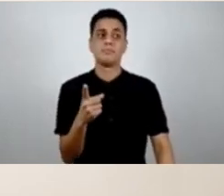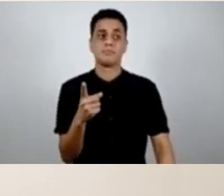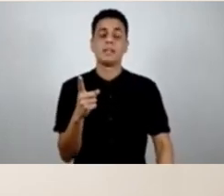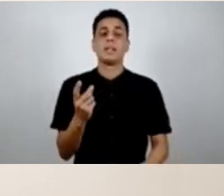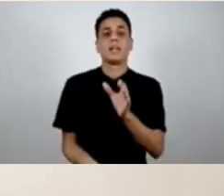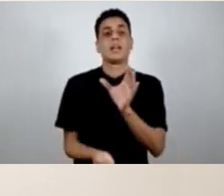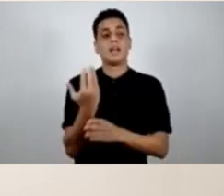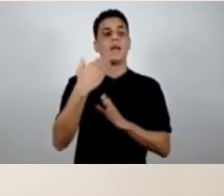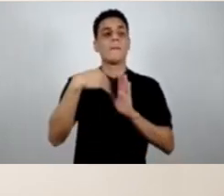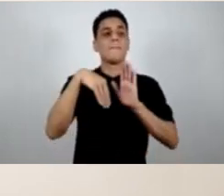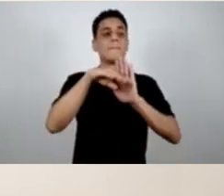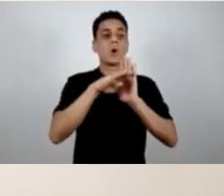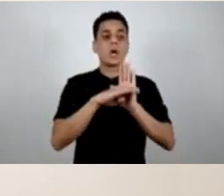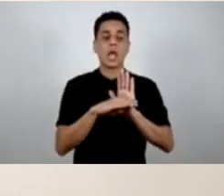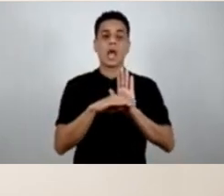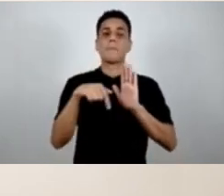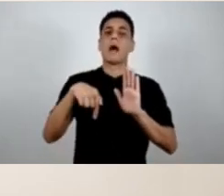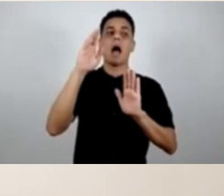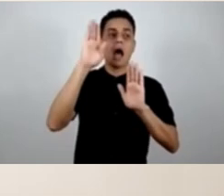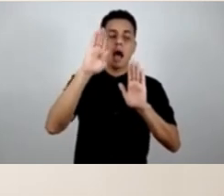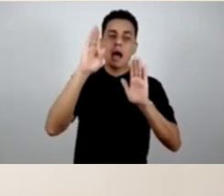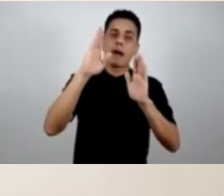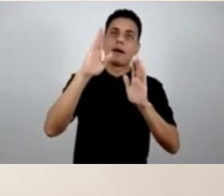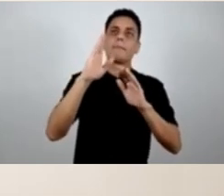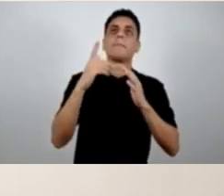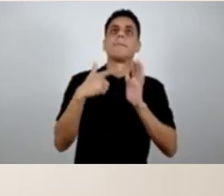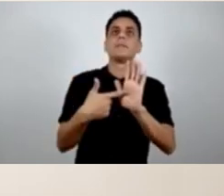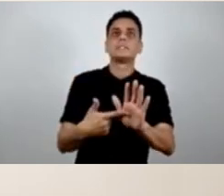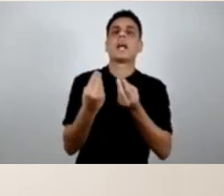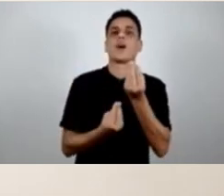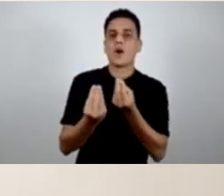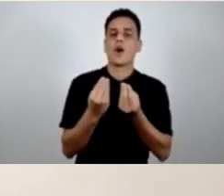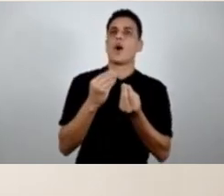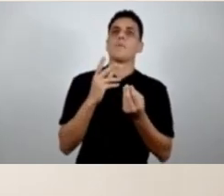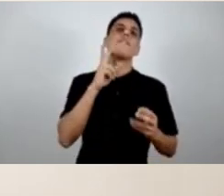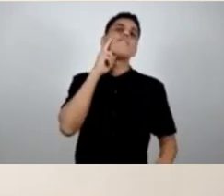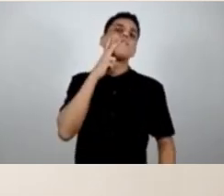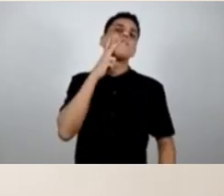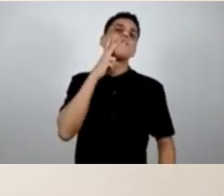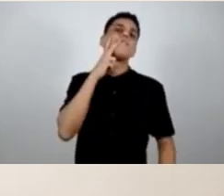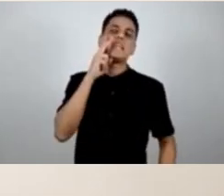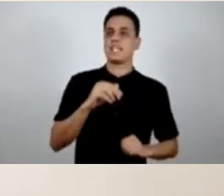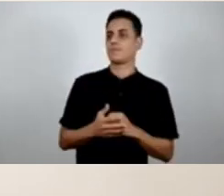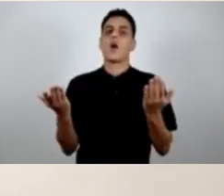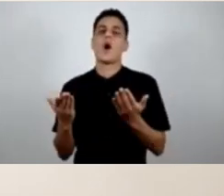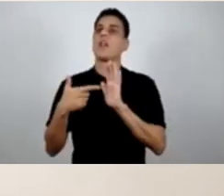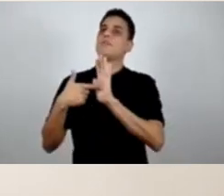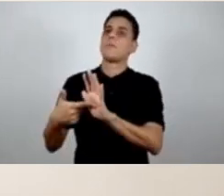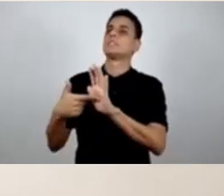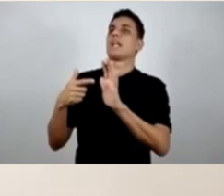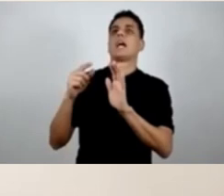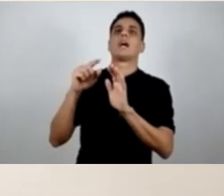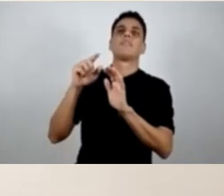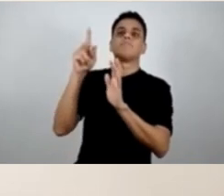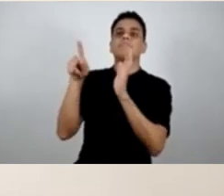do ano. Esse ano é importante a gente falar da ciência na França. Esse ano eu vou falar do vinho. E aí ele cria fundos específicos para a